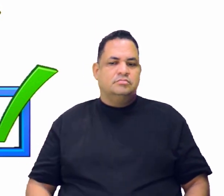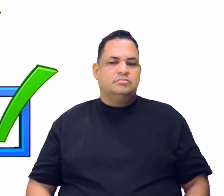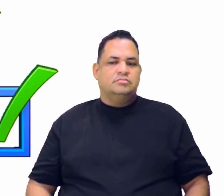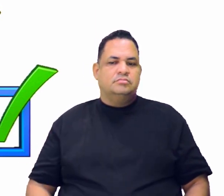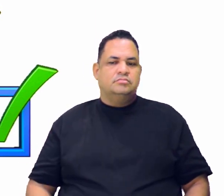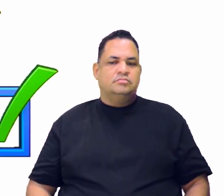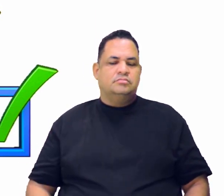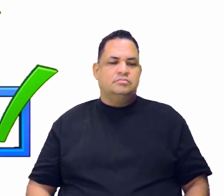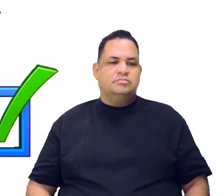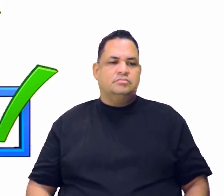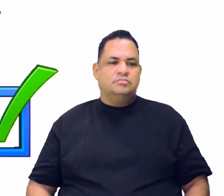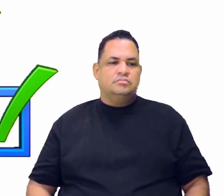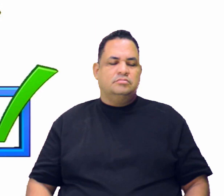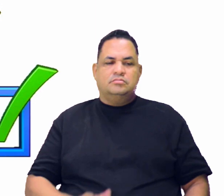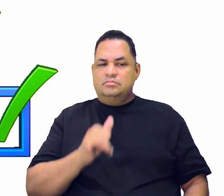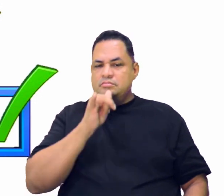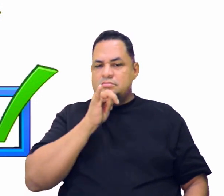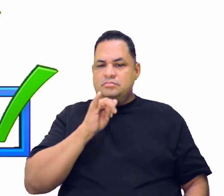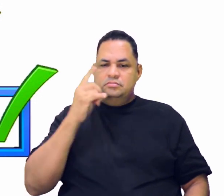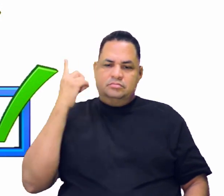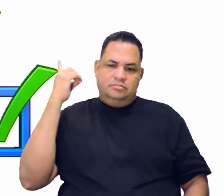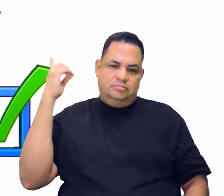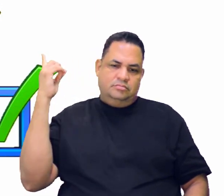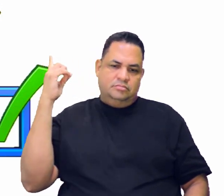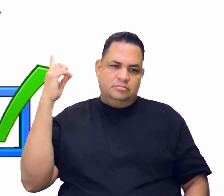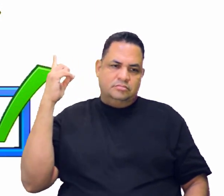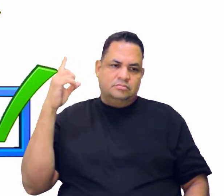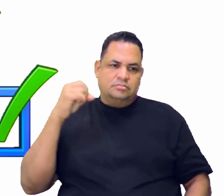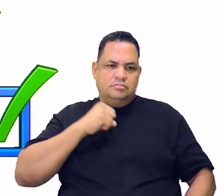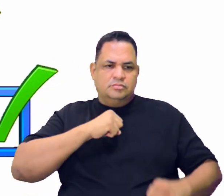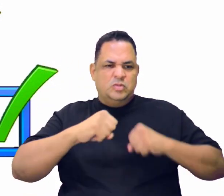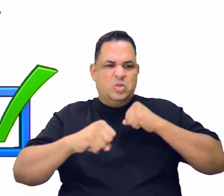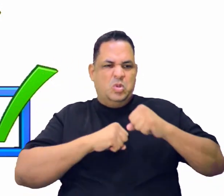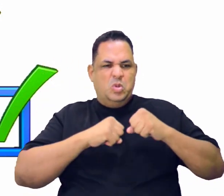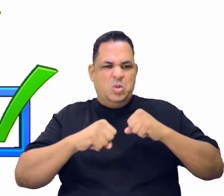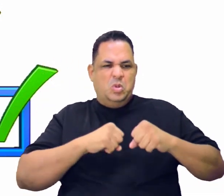temos aqui, amadinhos? Correu muito,